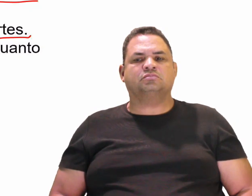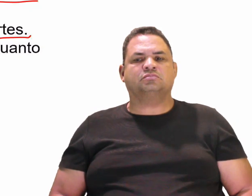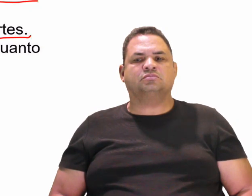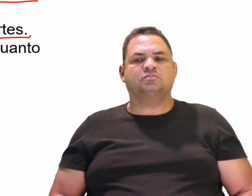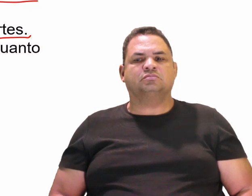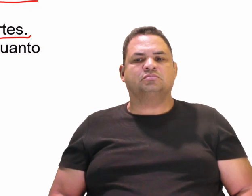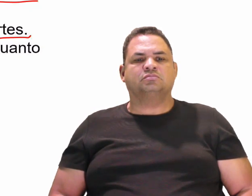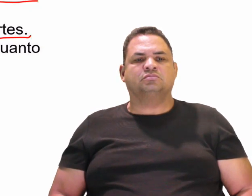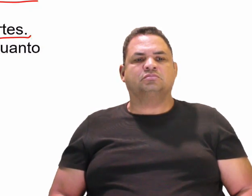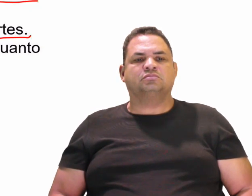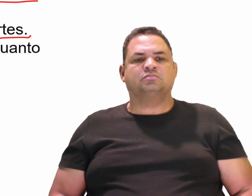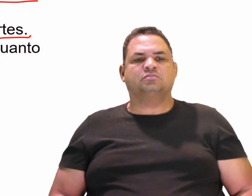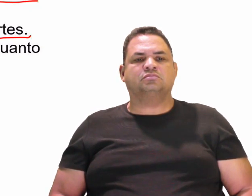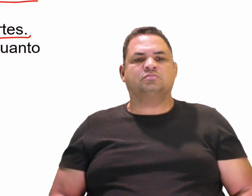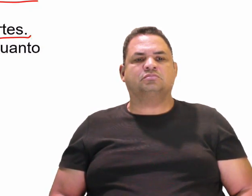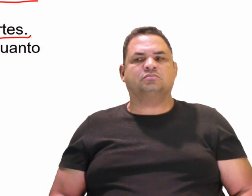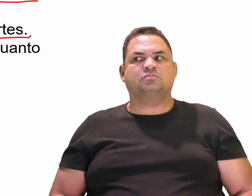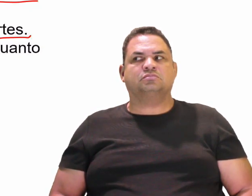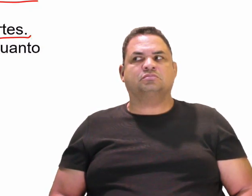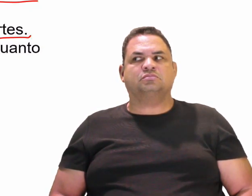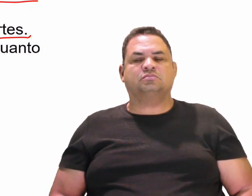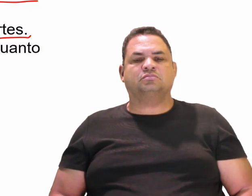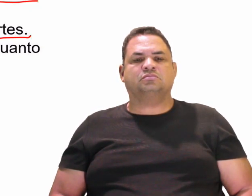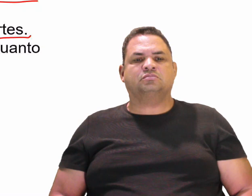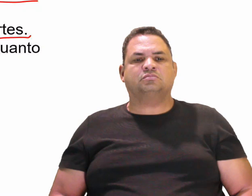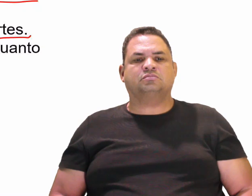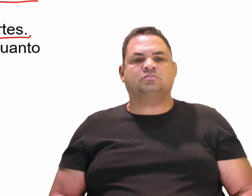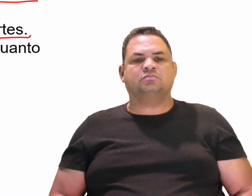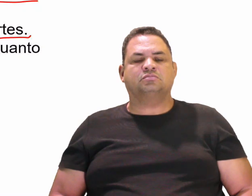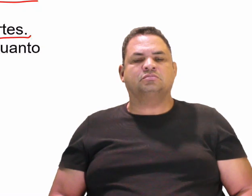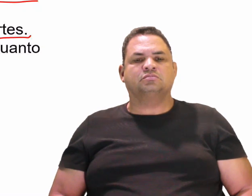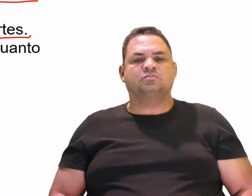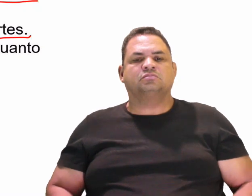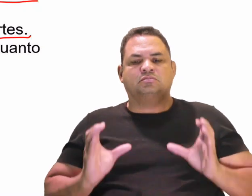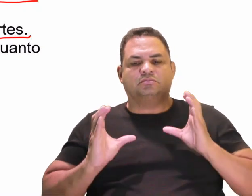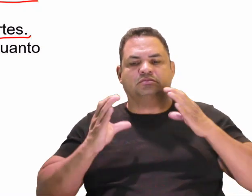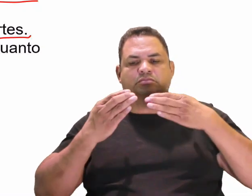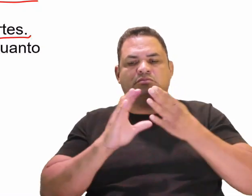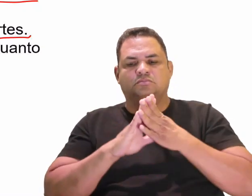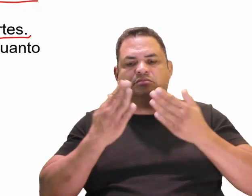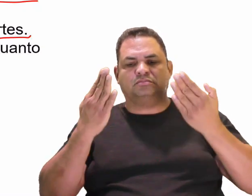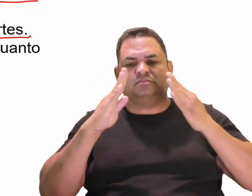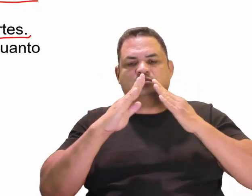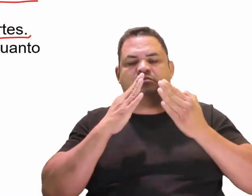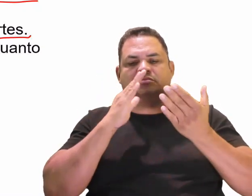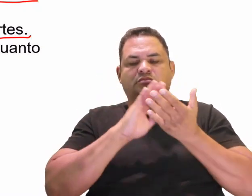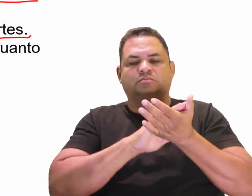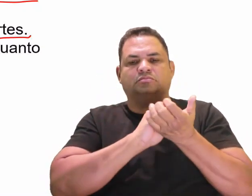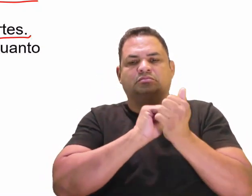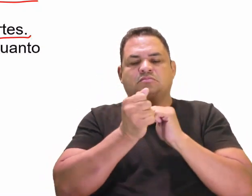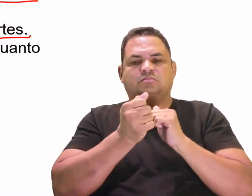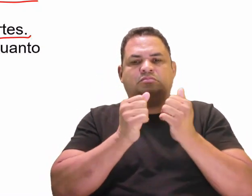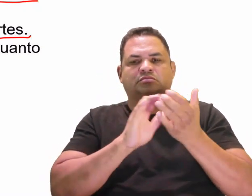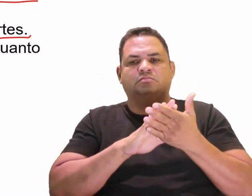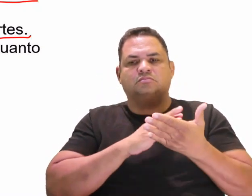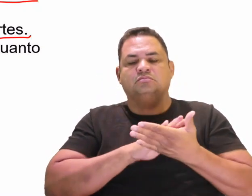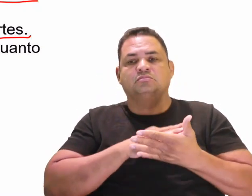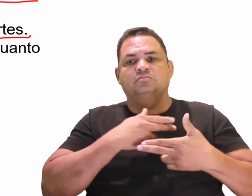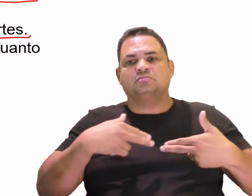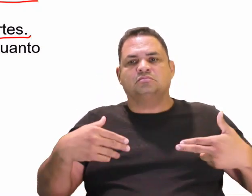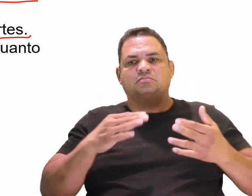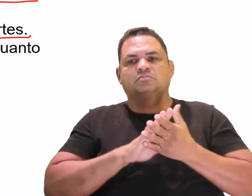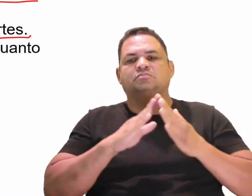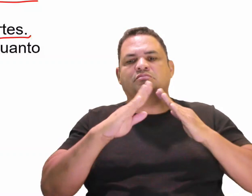clubs in the same town or city. O que é isso? Esses clubes esportivos locais? Aliás, desculpa, muitas escolas